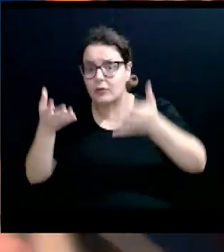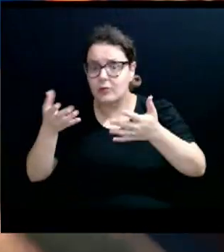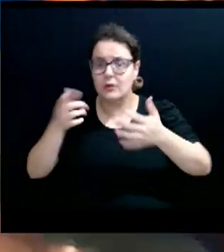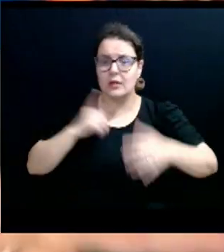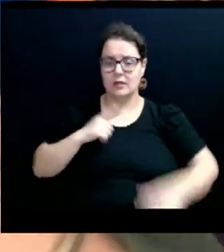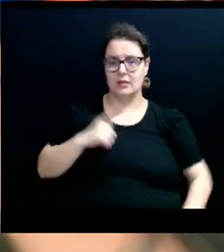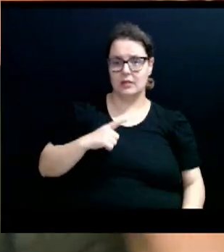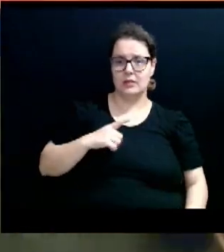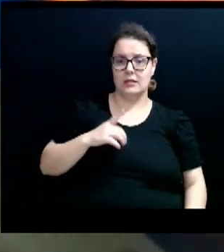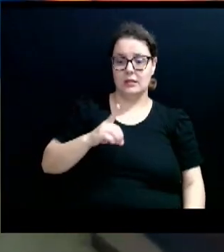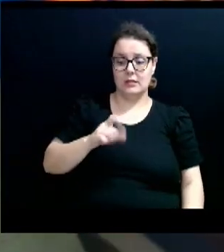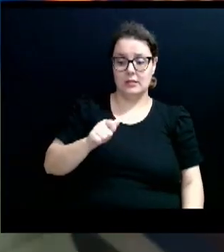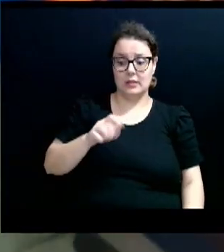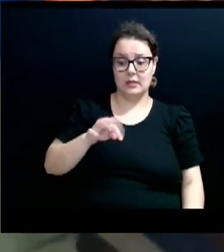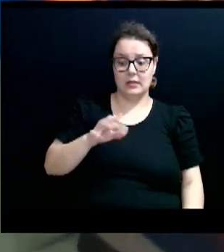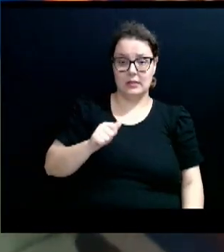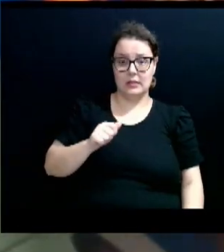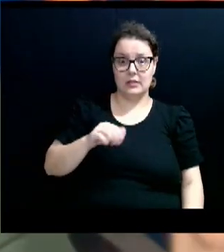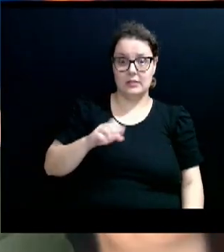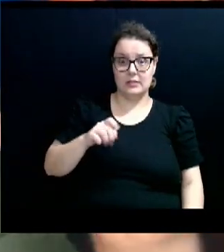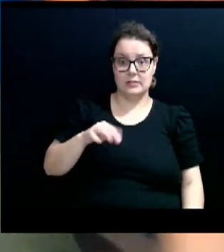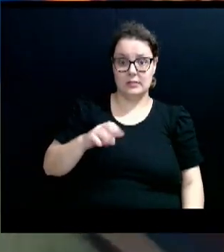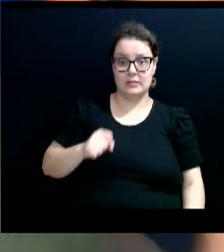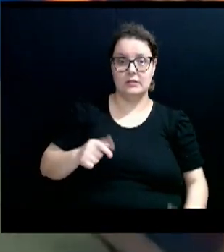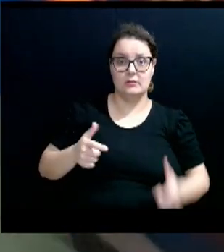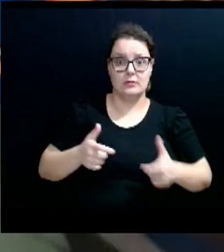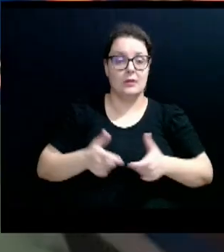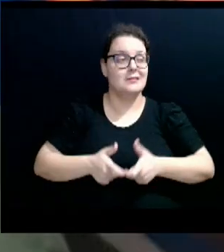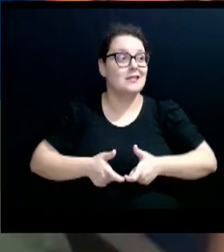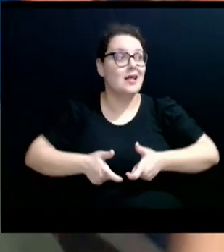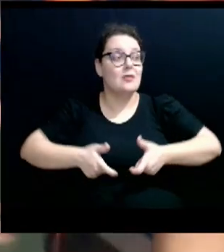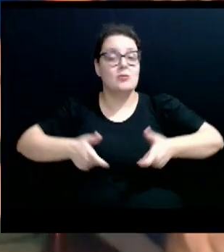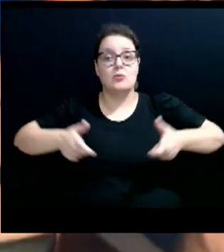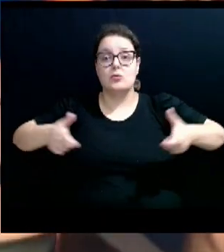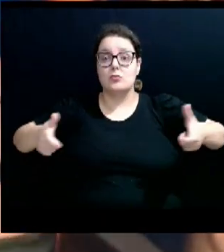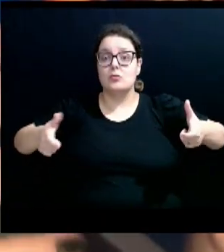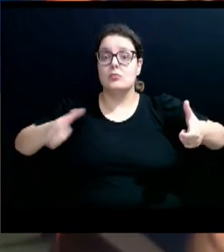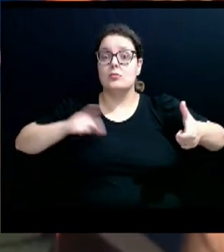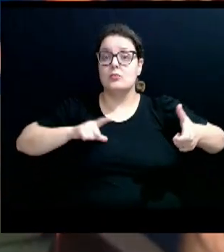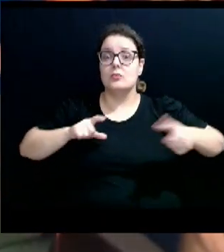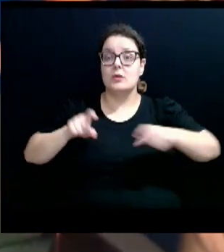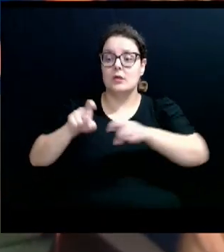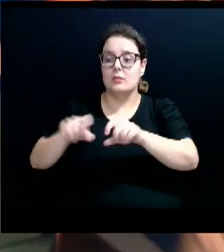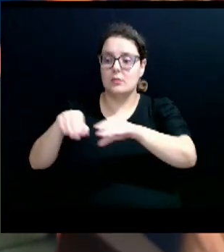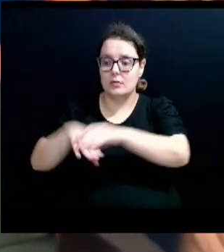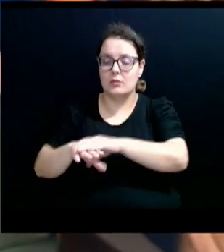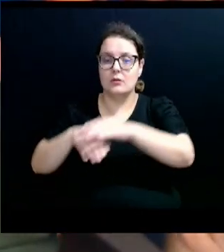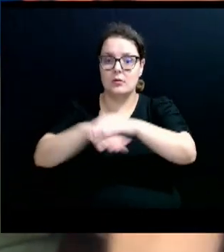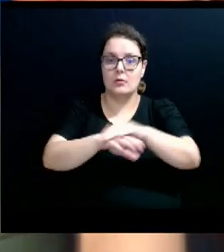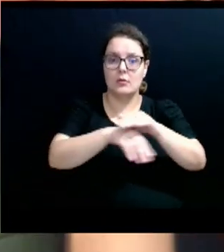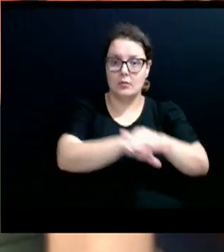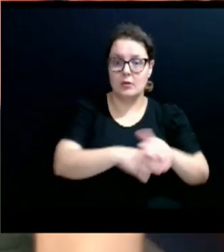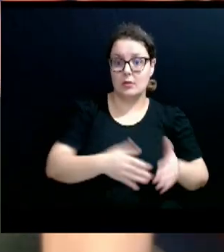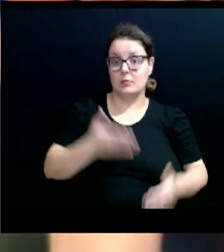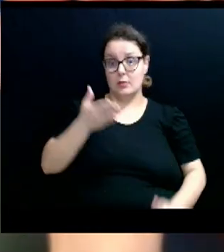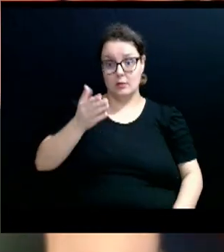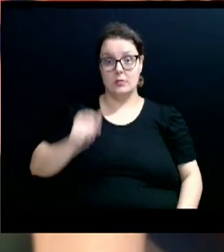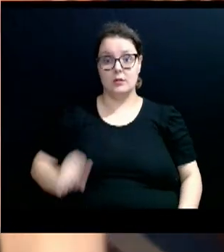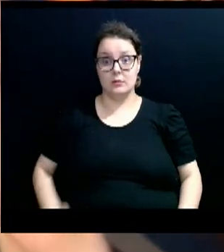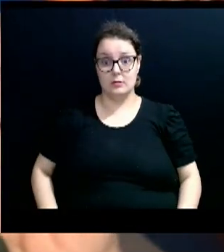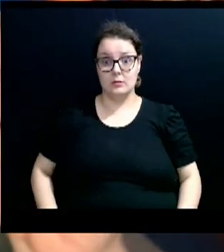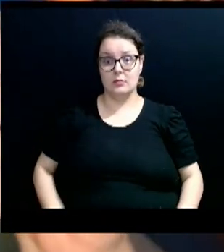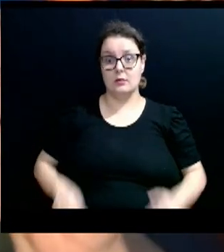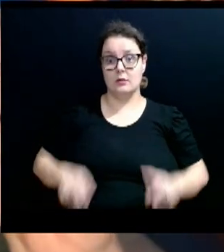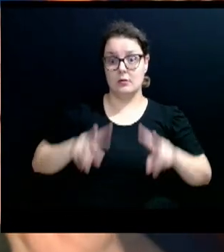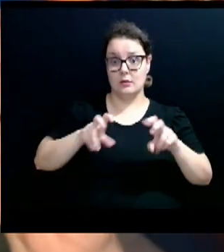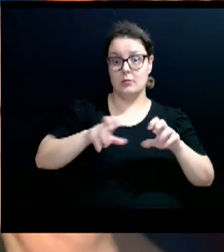centers, lugares gigantescos, onde tem os computadores que armazenam isso para você. É uma nuvem metafórica, mas